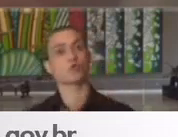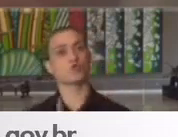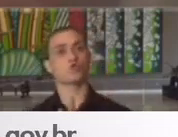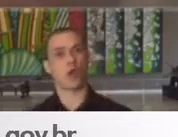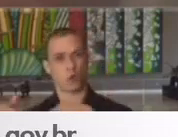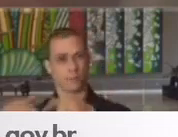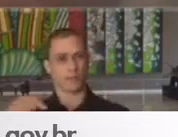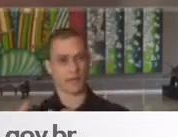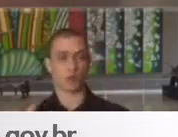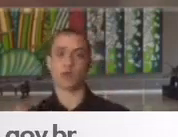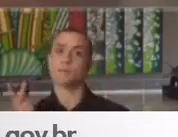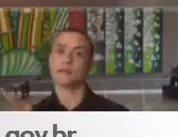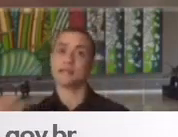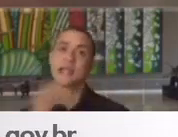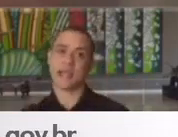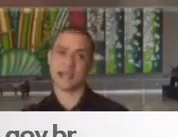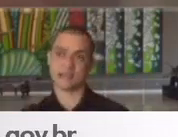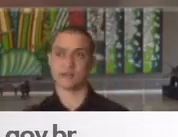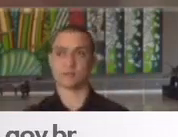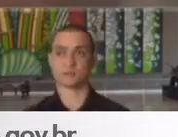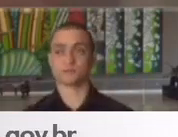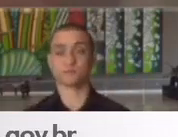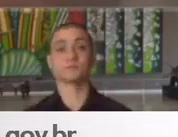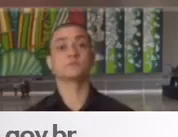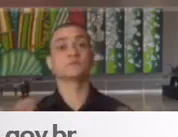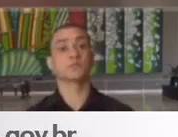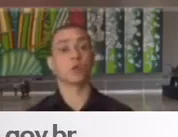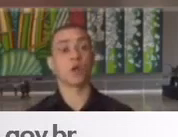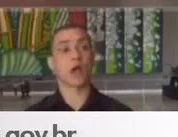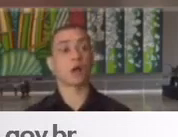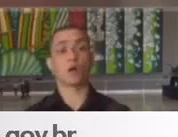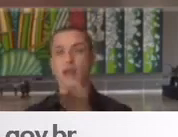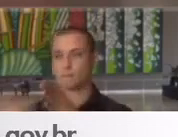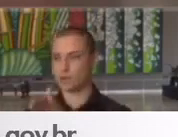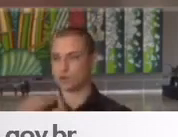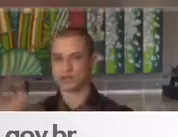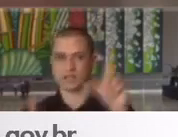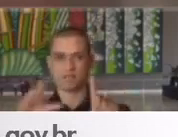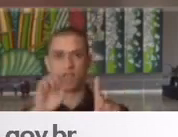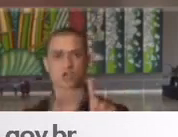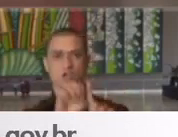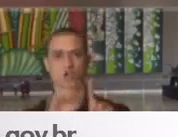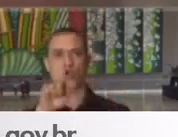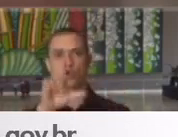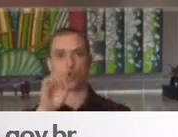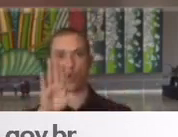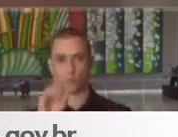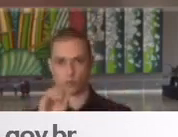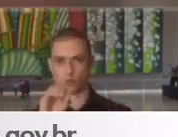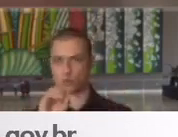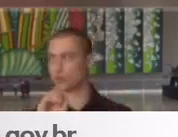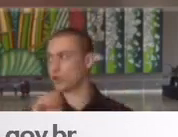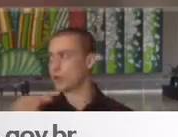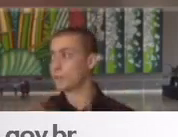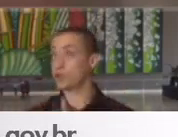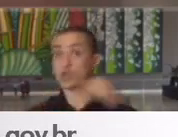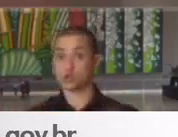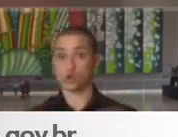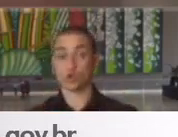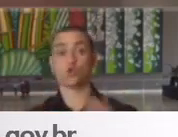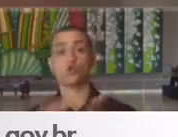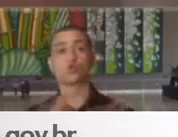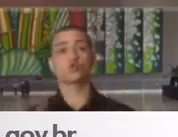e preservando renda. Vamos agora à pergunta da TV Globo, a antepenúltima pergunta de hoje, o